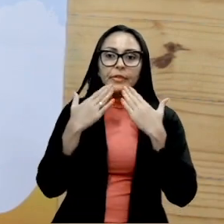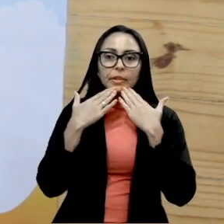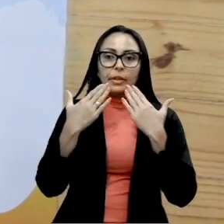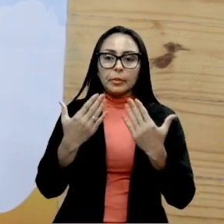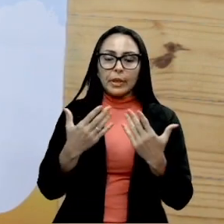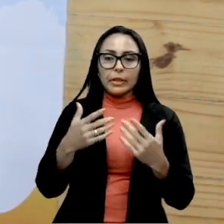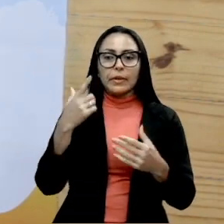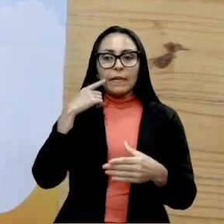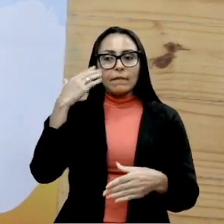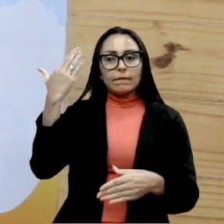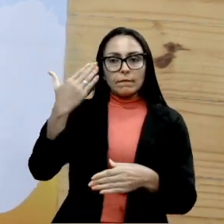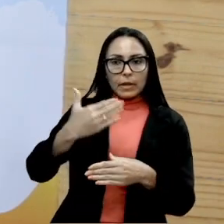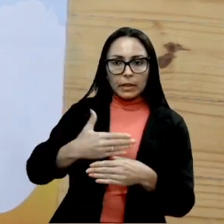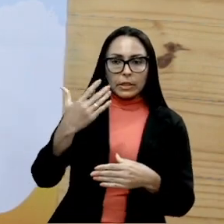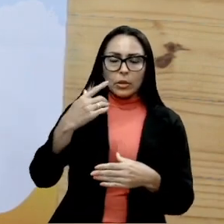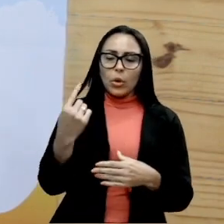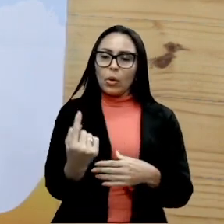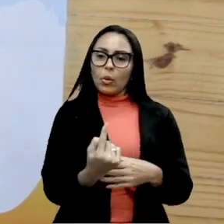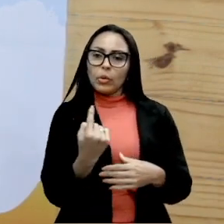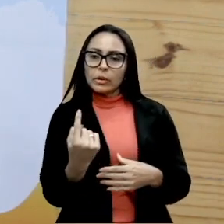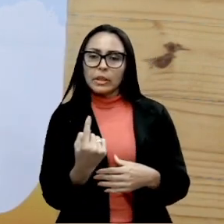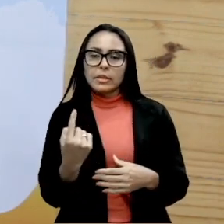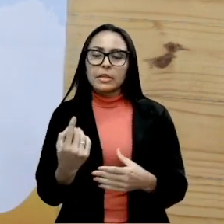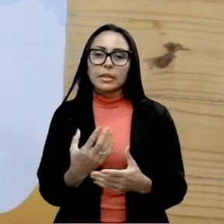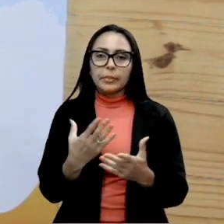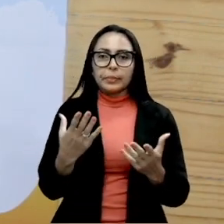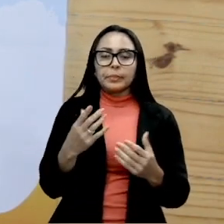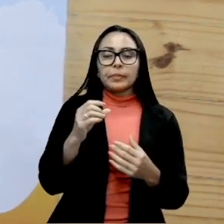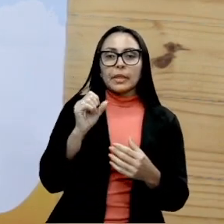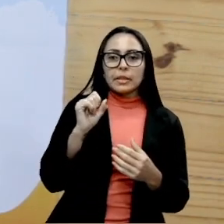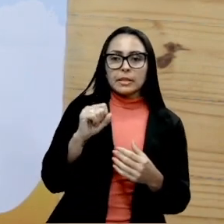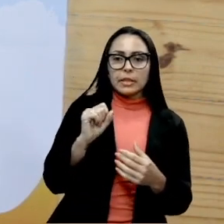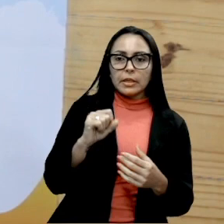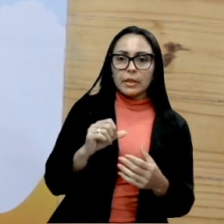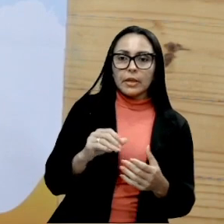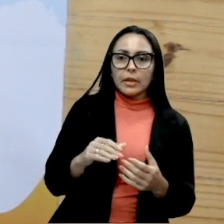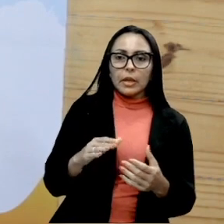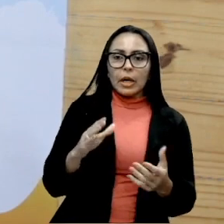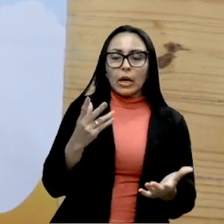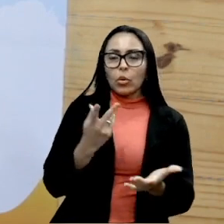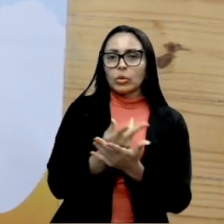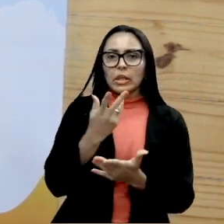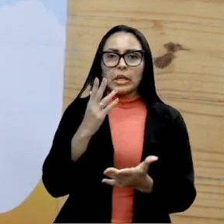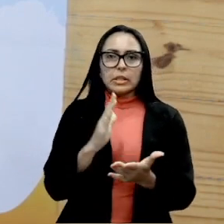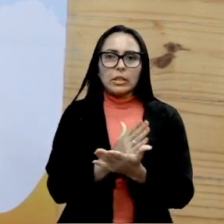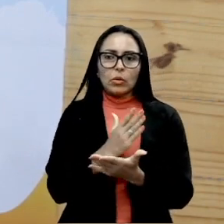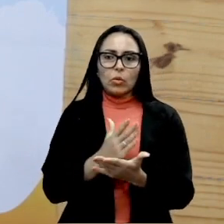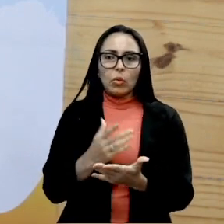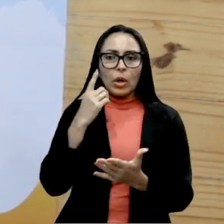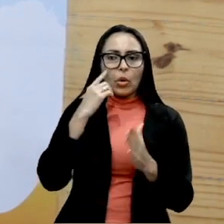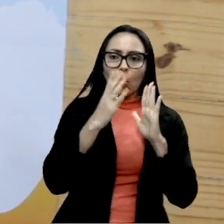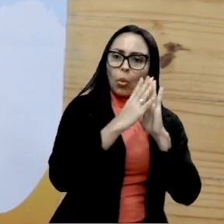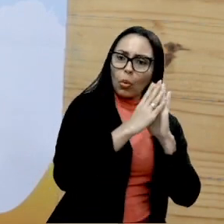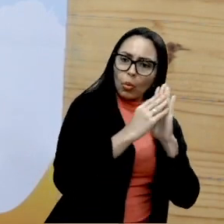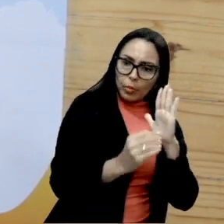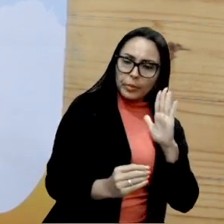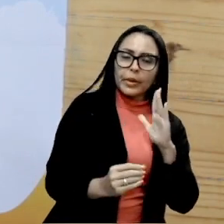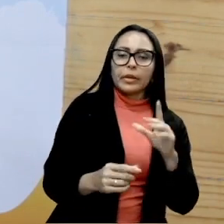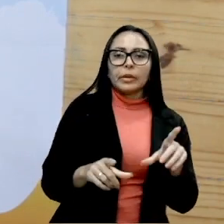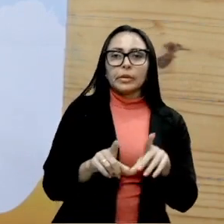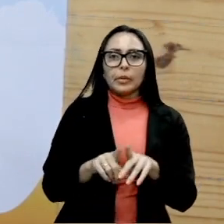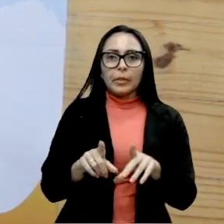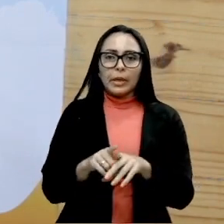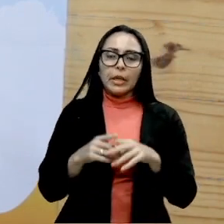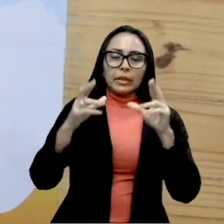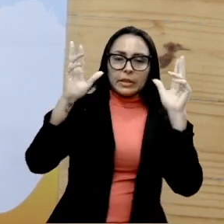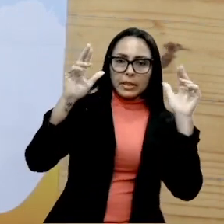valendo para fazer uma outra cena, que é para ver se acontece alguma cópia de segurança ou aconteceu algum erro, ele tem uma